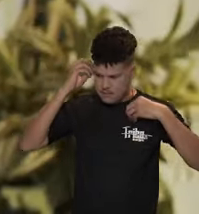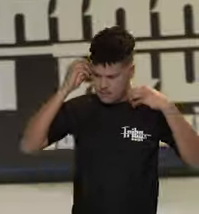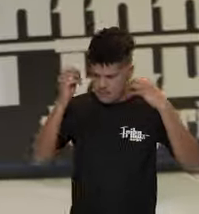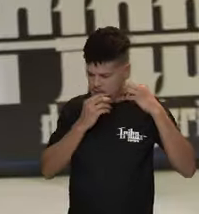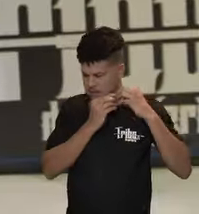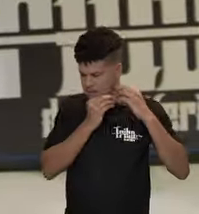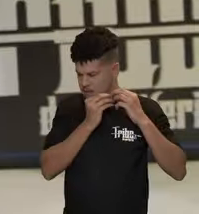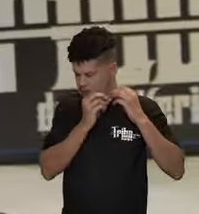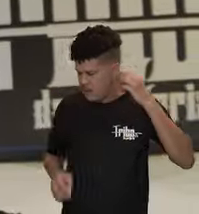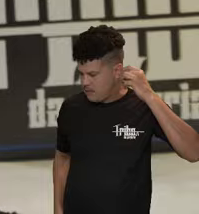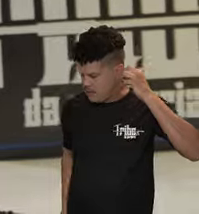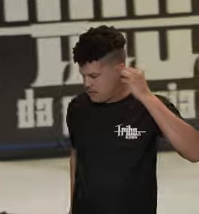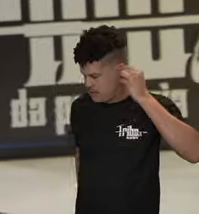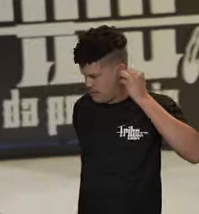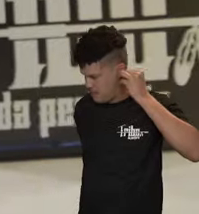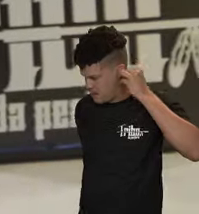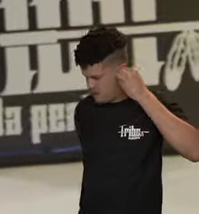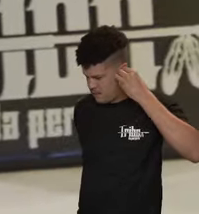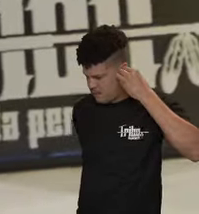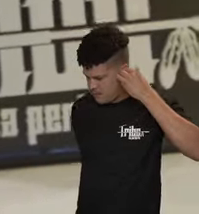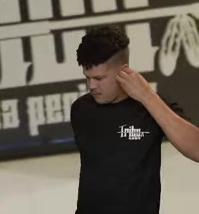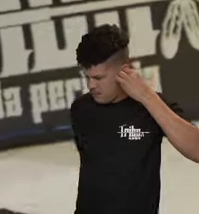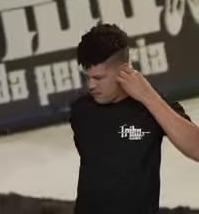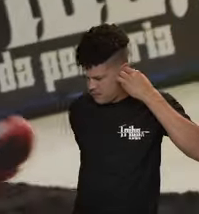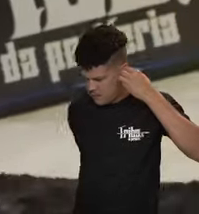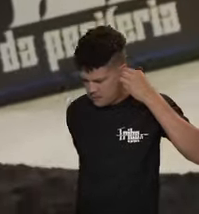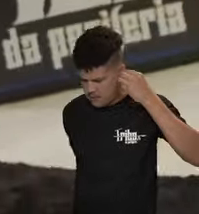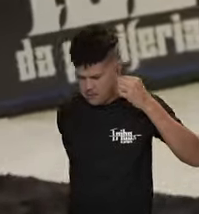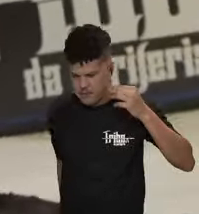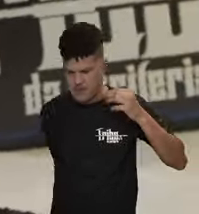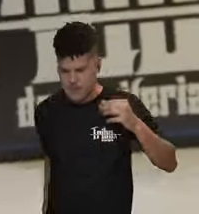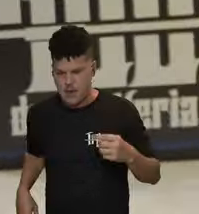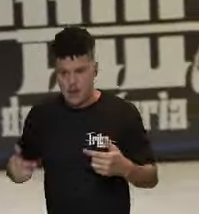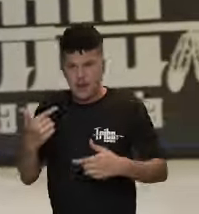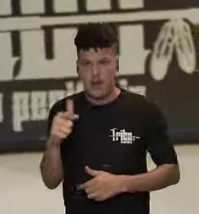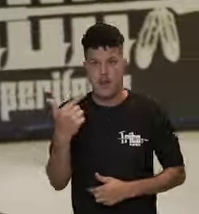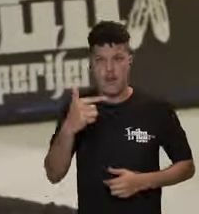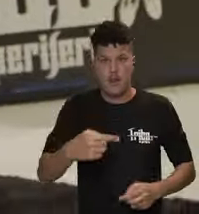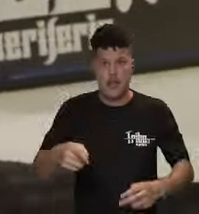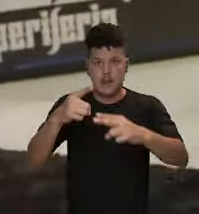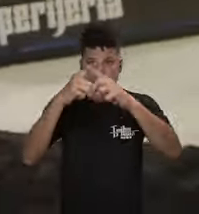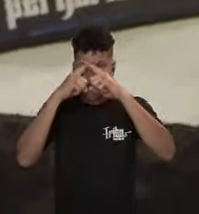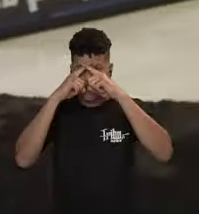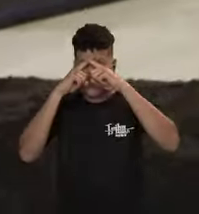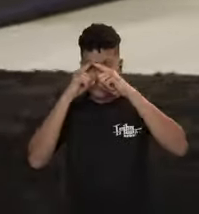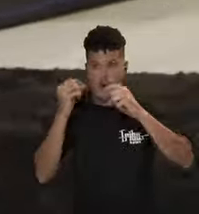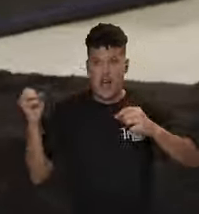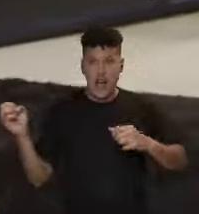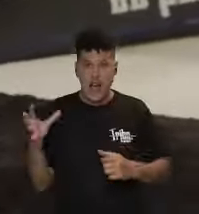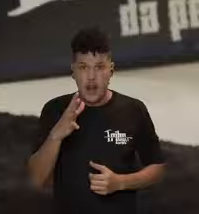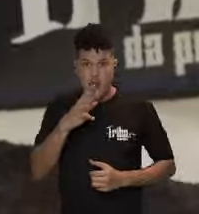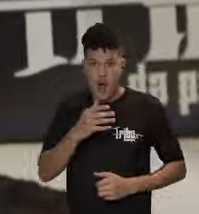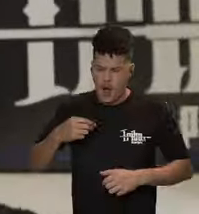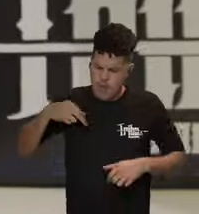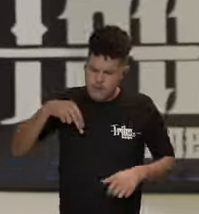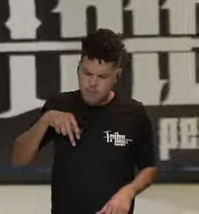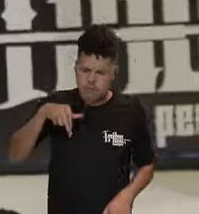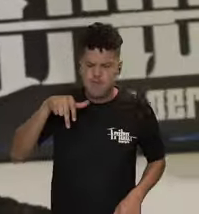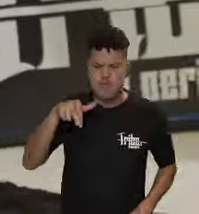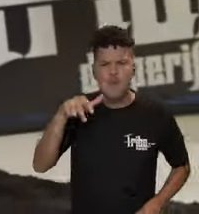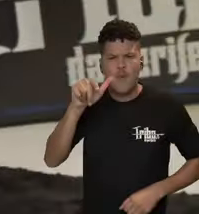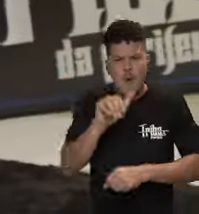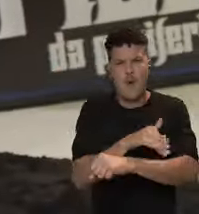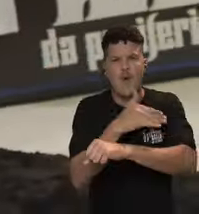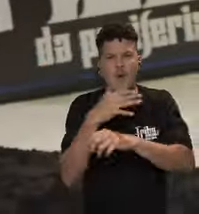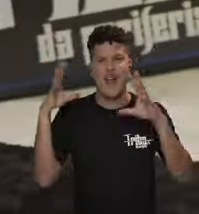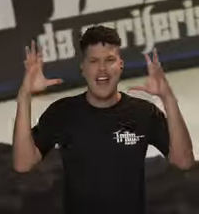certo. E é isso, mano. Vamos aqui, ó. É sem censura, eis a nova criatura. Pela rua mais escura,